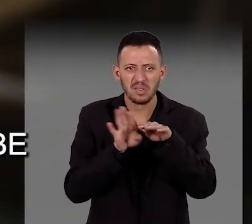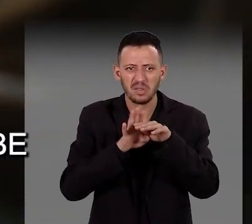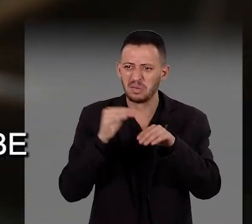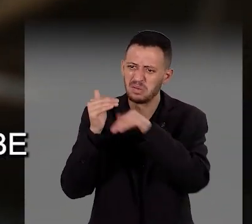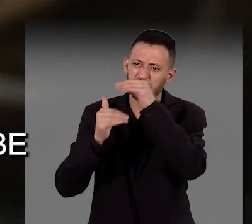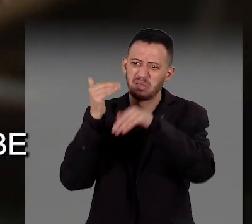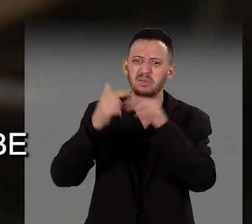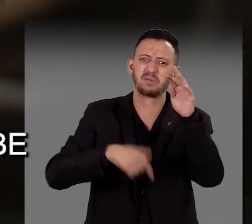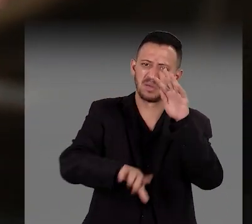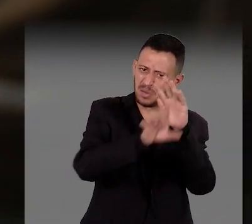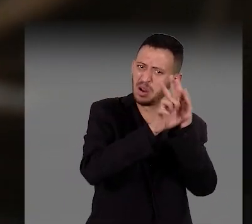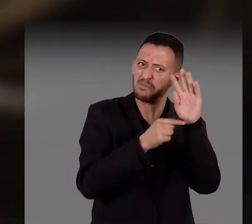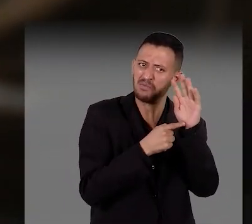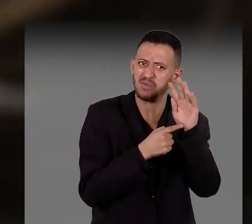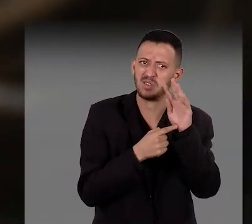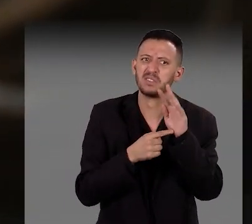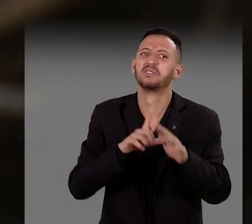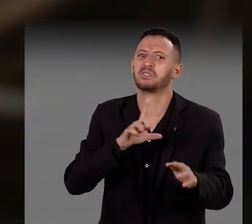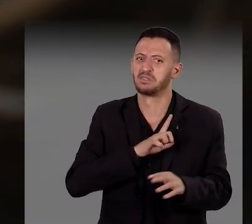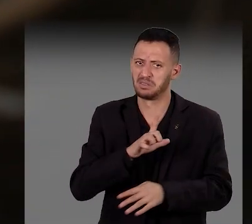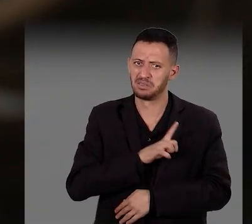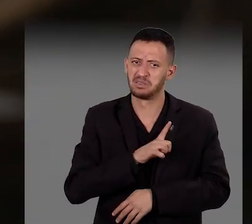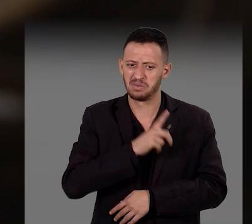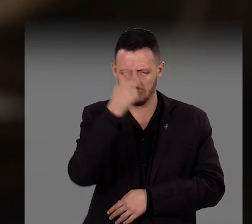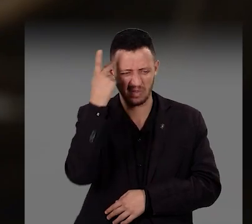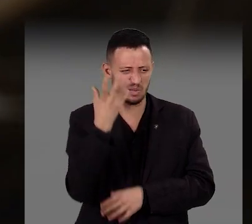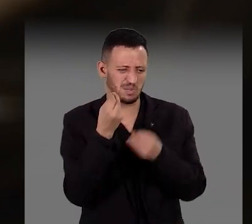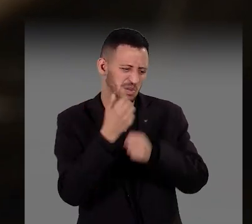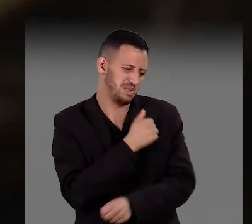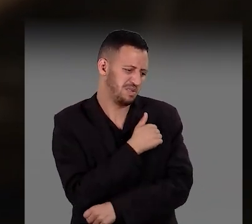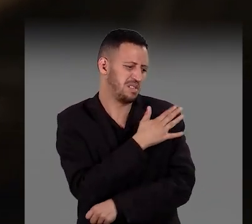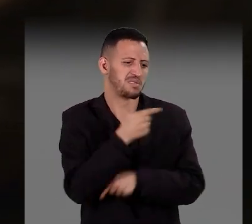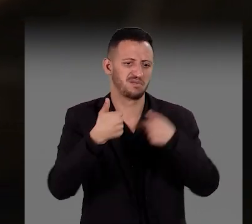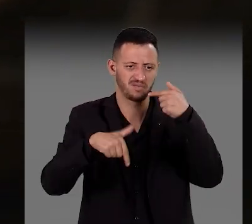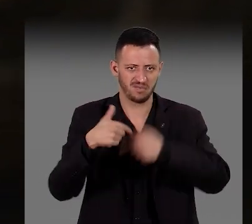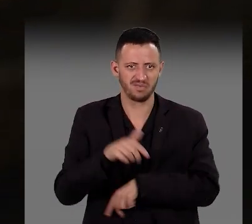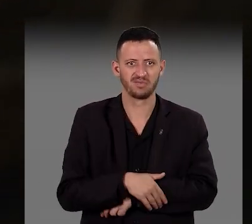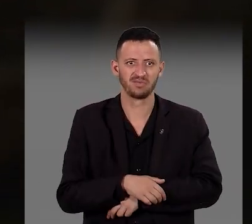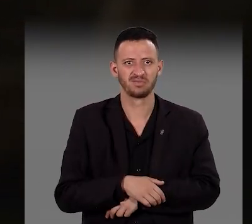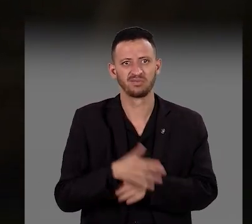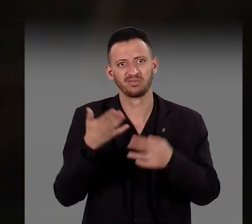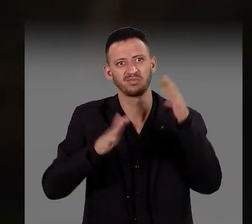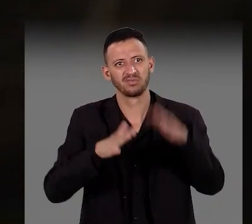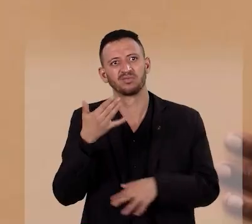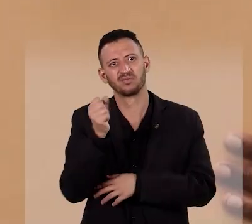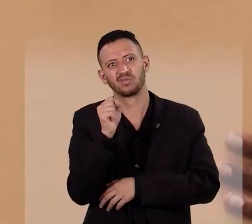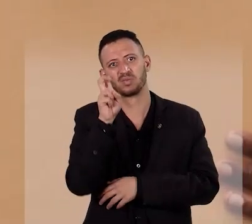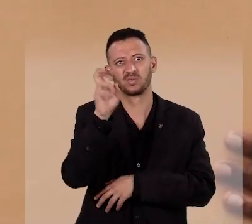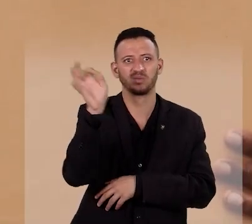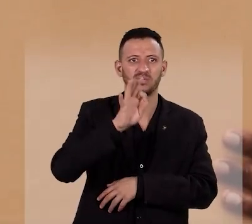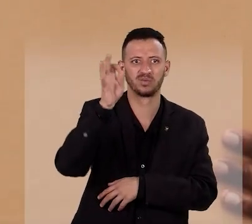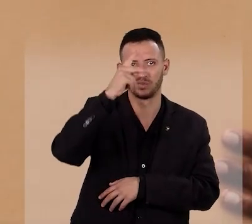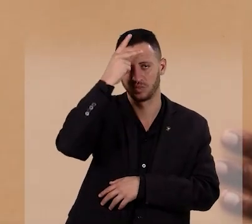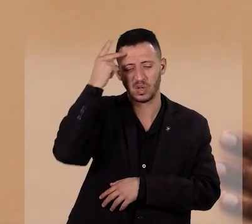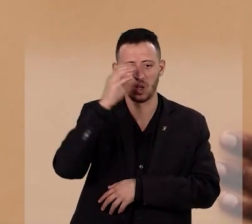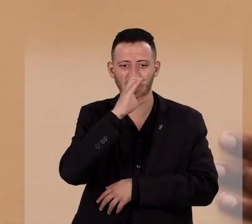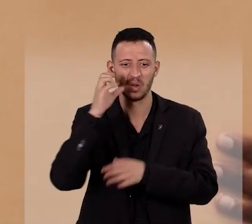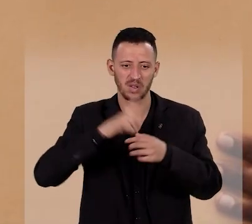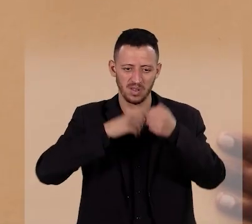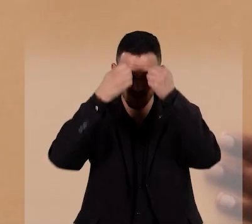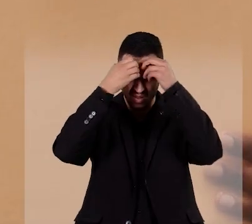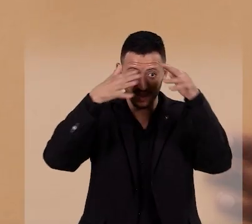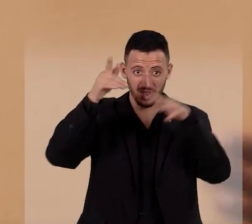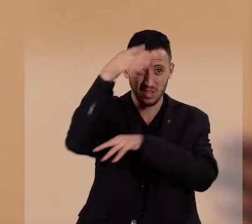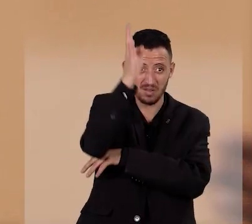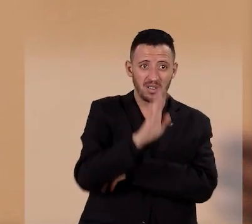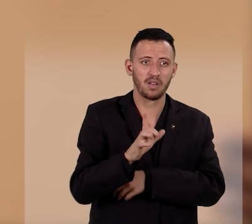que, mesmo com o avanço da legislação, ainda existe discriminação no mercado de trabalho. Cerca de 85% dos